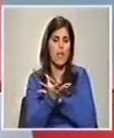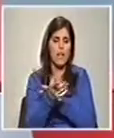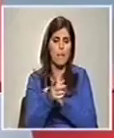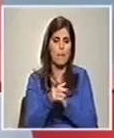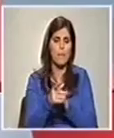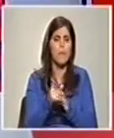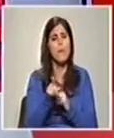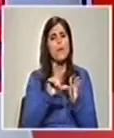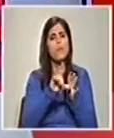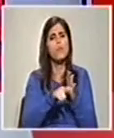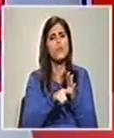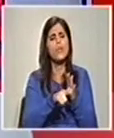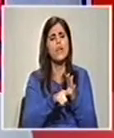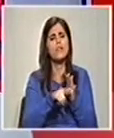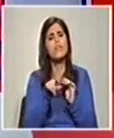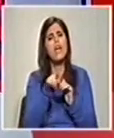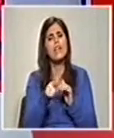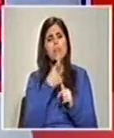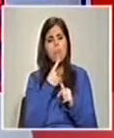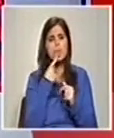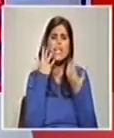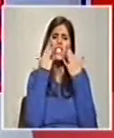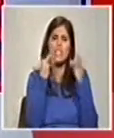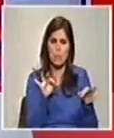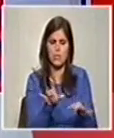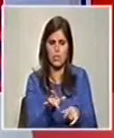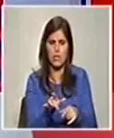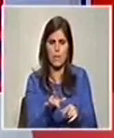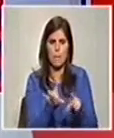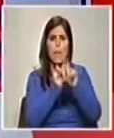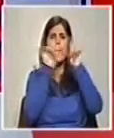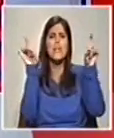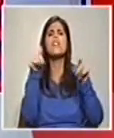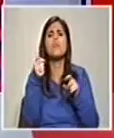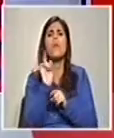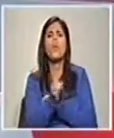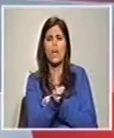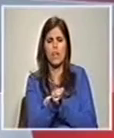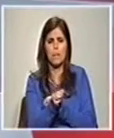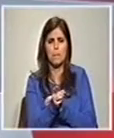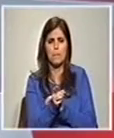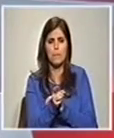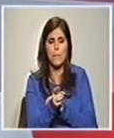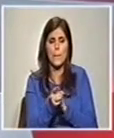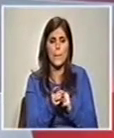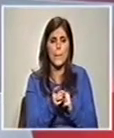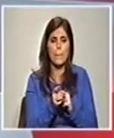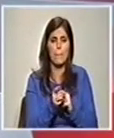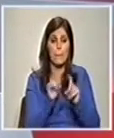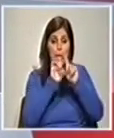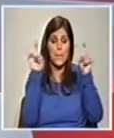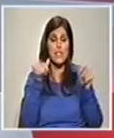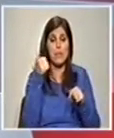conceito isto, é esse, de uma forma mais simples para percebermos todos no fundo, das empresas B? No fundo é... A empresa B, acima de